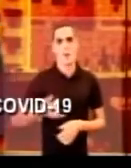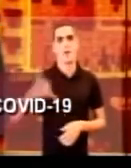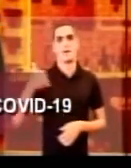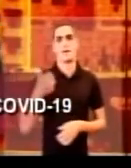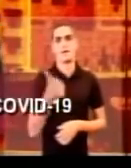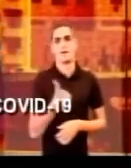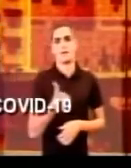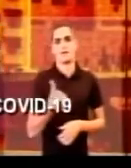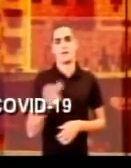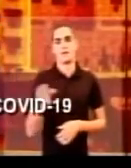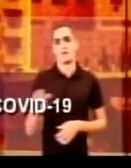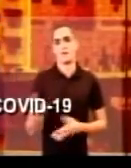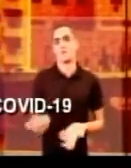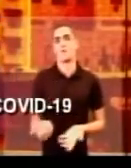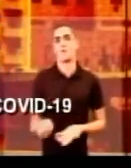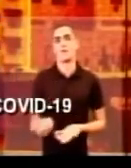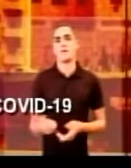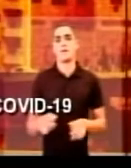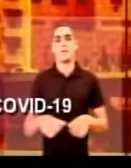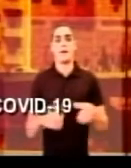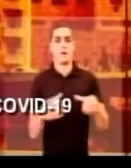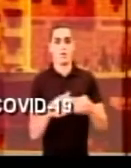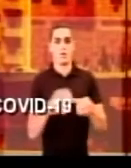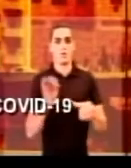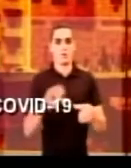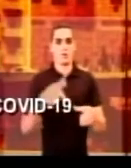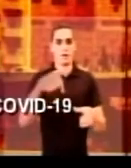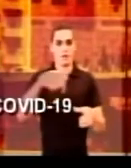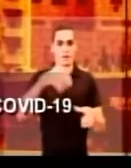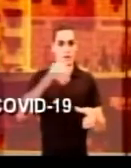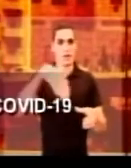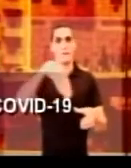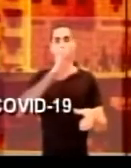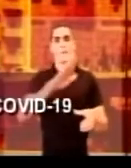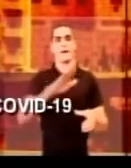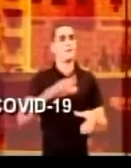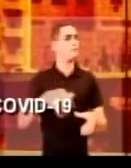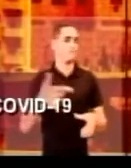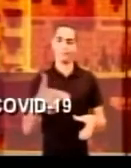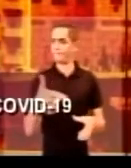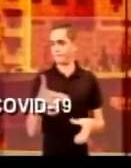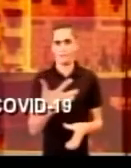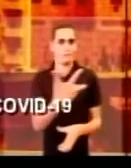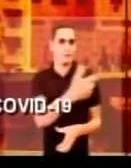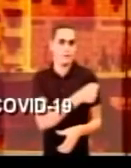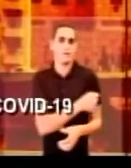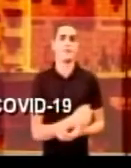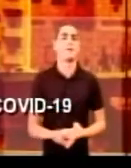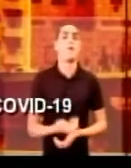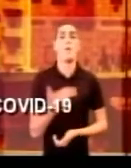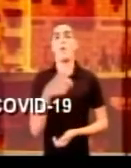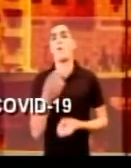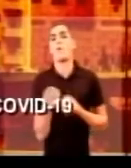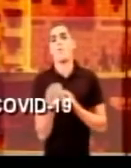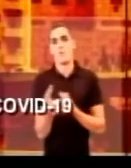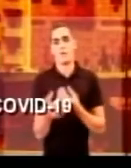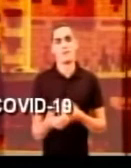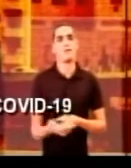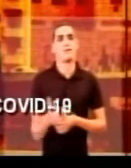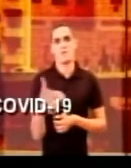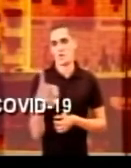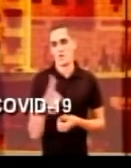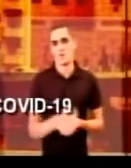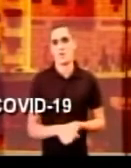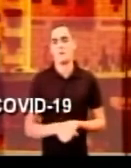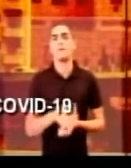de 70, ele não pode ser vacinado. E outra coisa, não haverá carteirada. Não haverá.